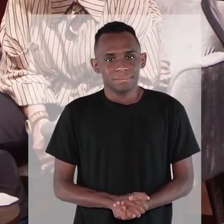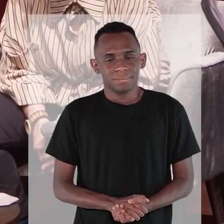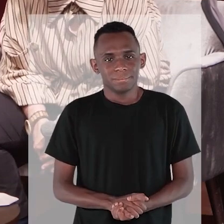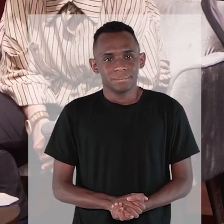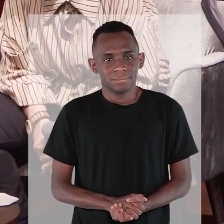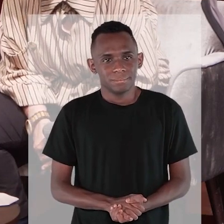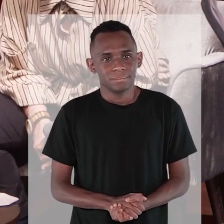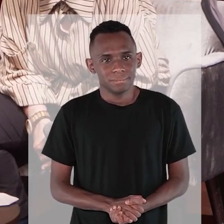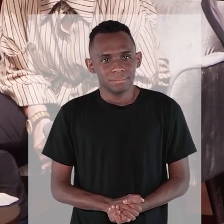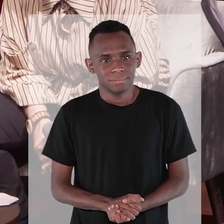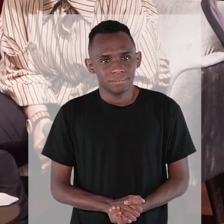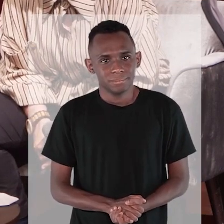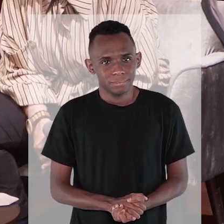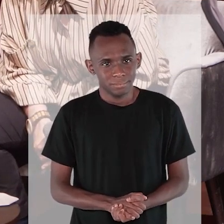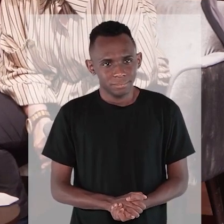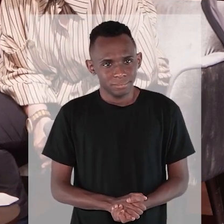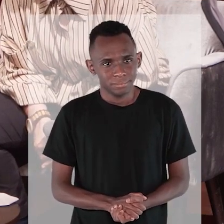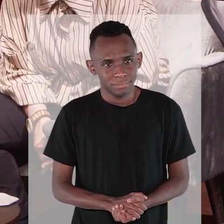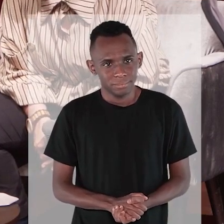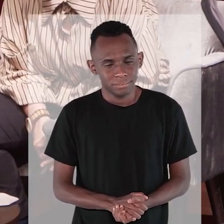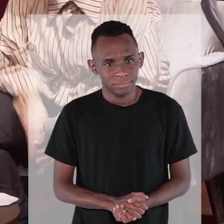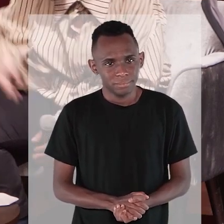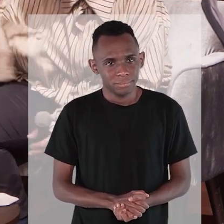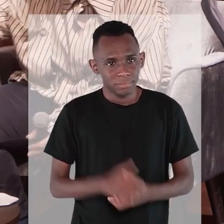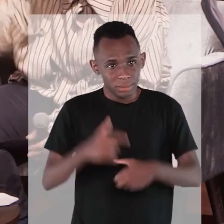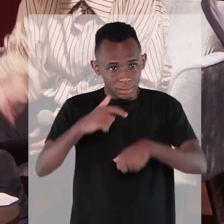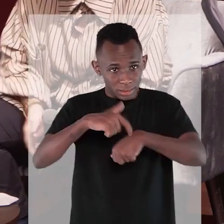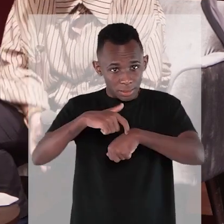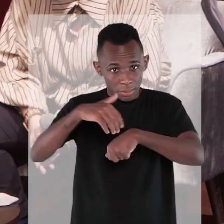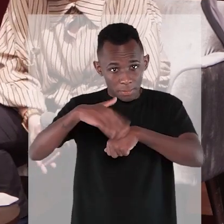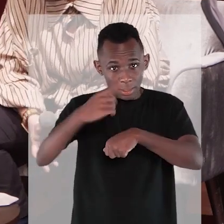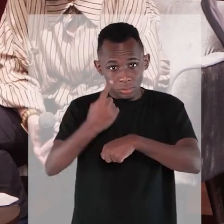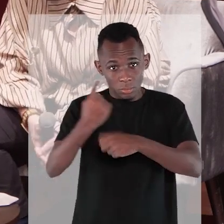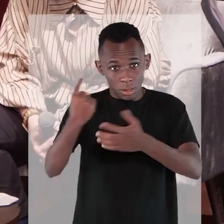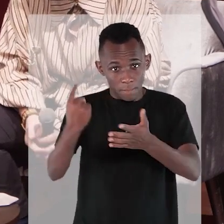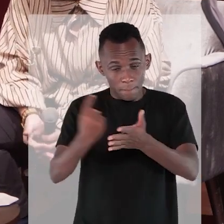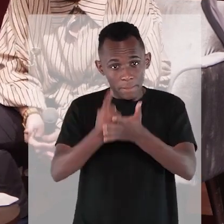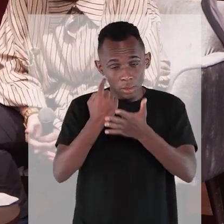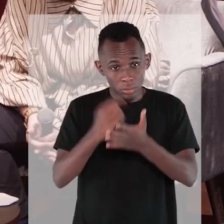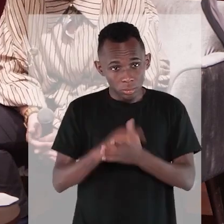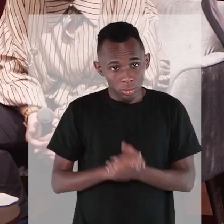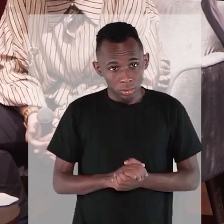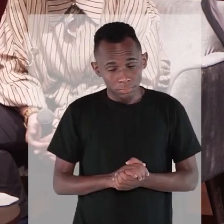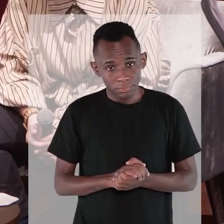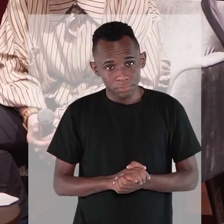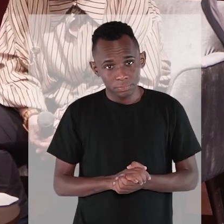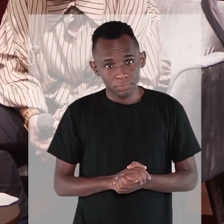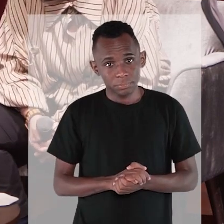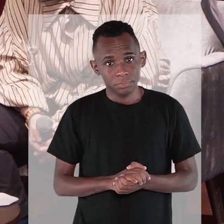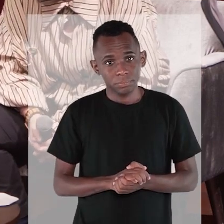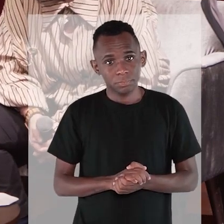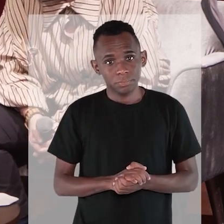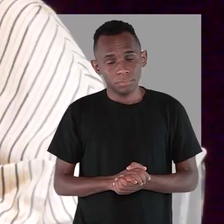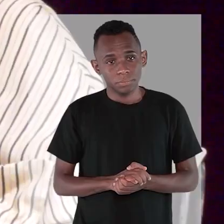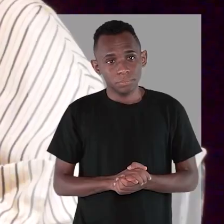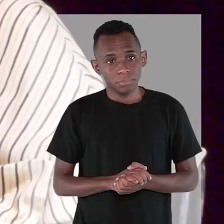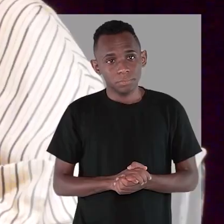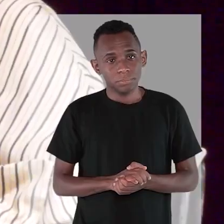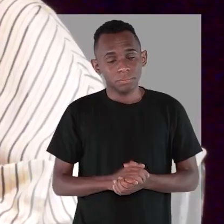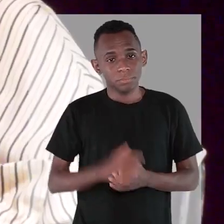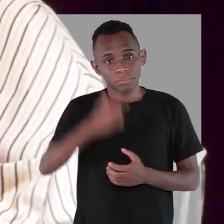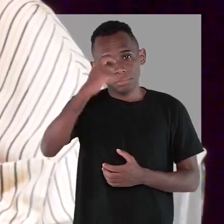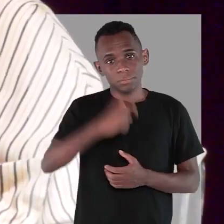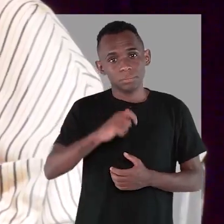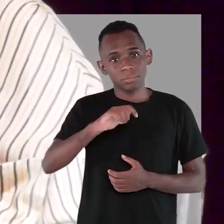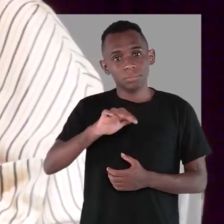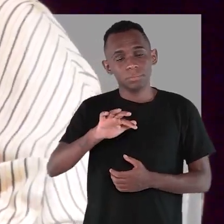Bom, nós temos tempo ainda para mais uma pergunta. Um homem na plateia se dirige aos convidados. Meu nome é